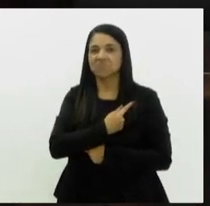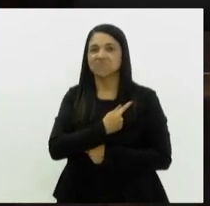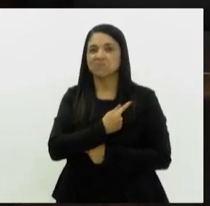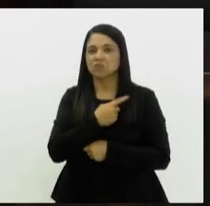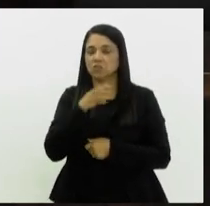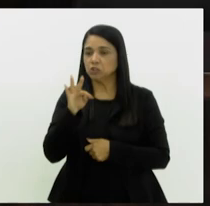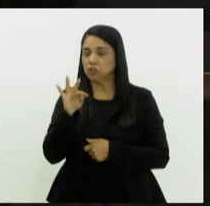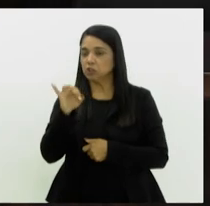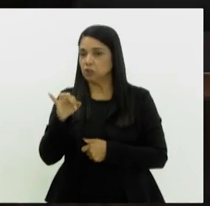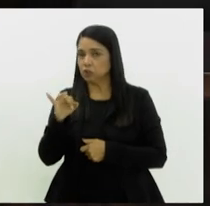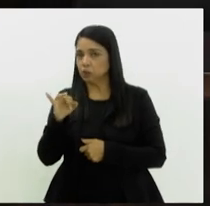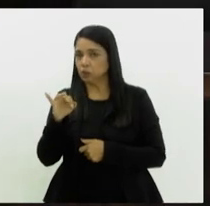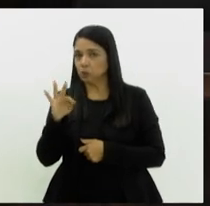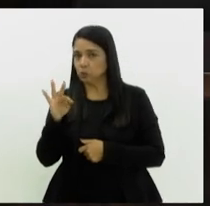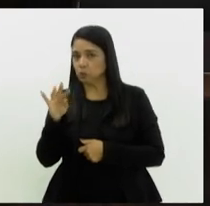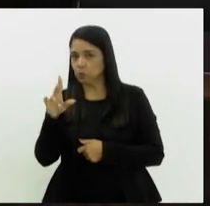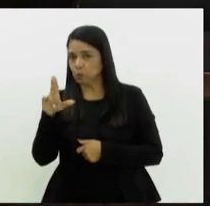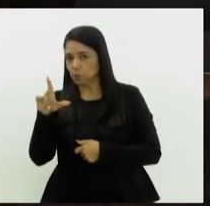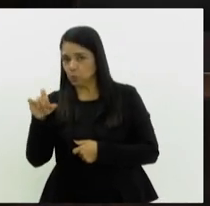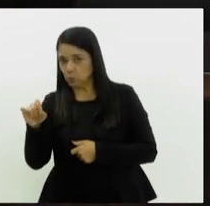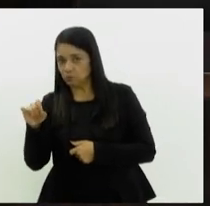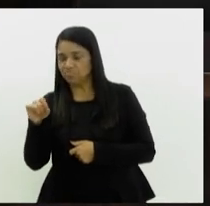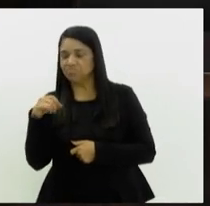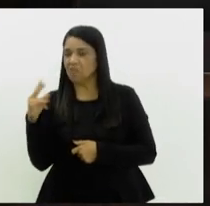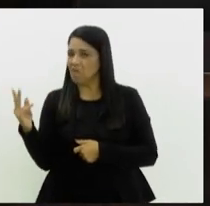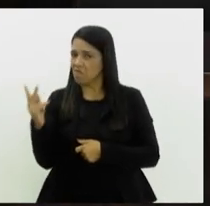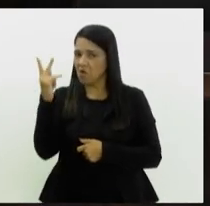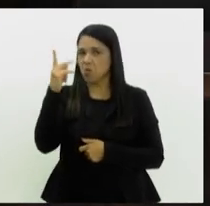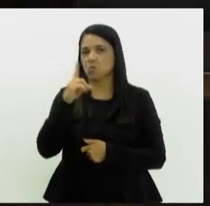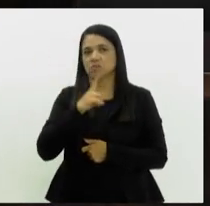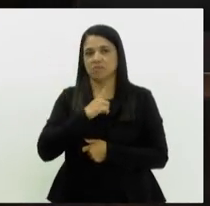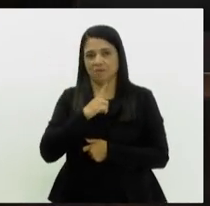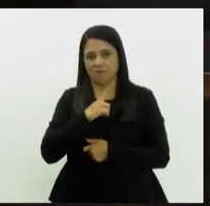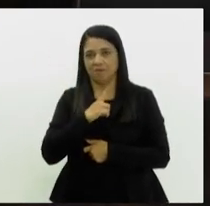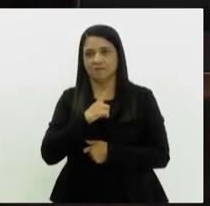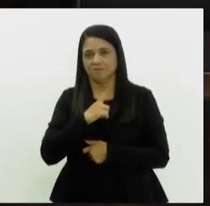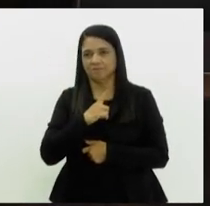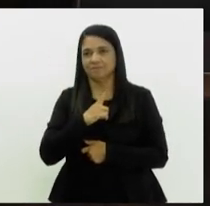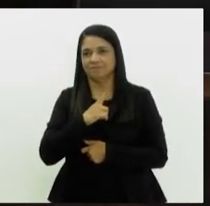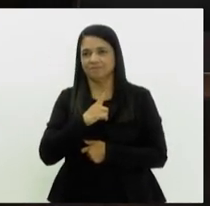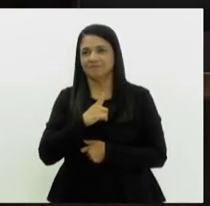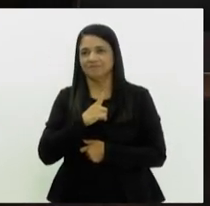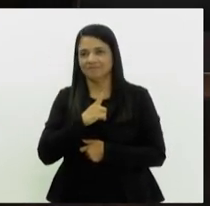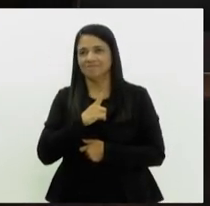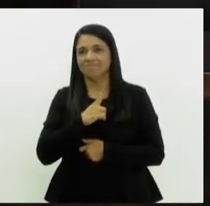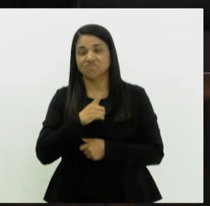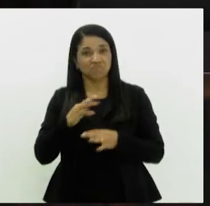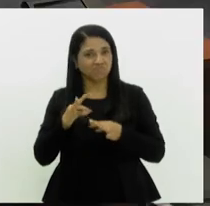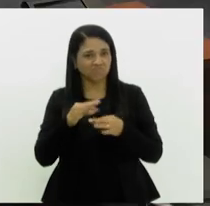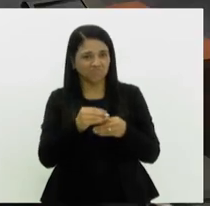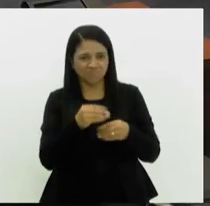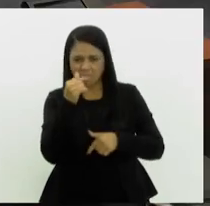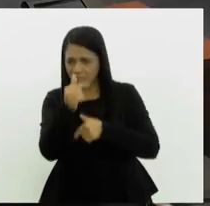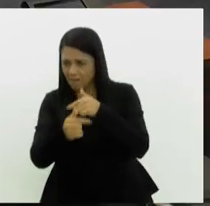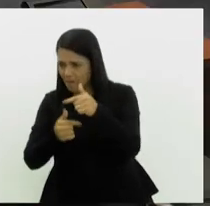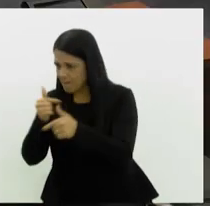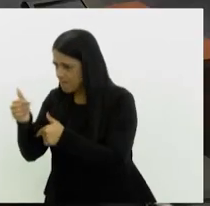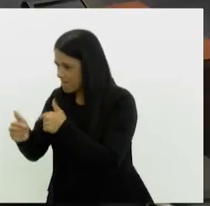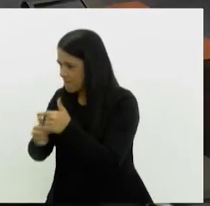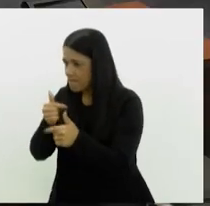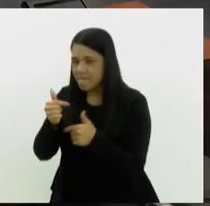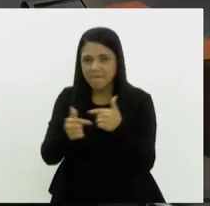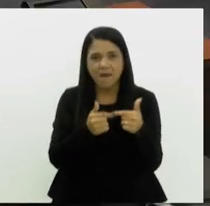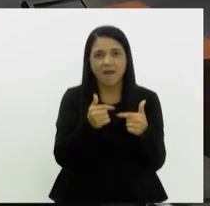ao mérito do nosso trabalho é também muito valoroso. E é isso também, né, deputado? Jogador caro joga em todas as posições.